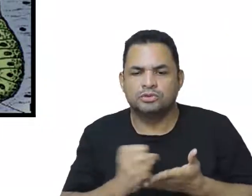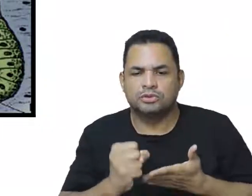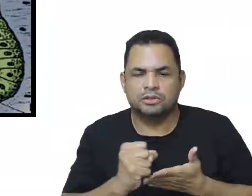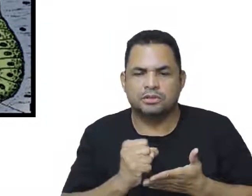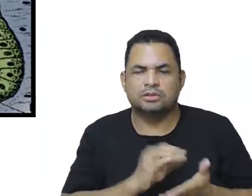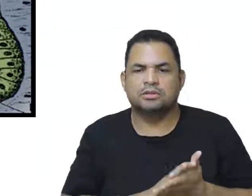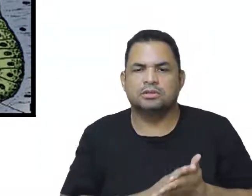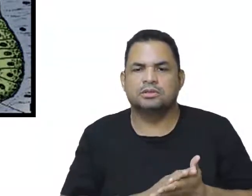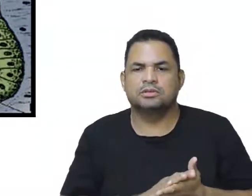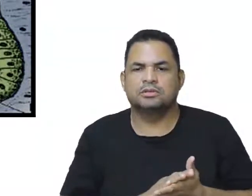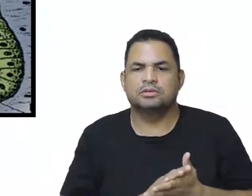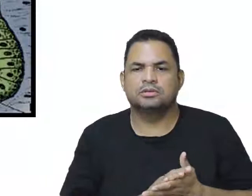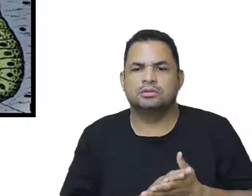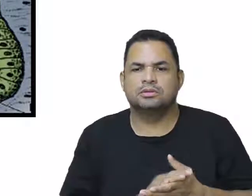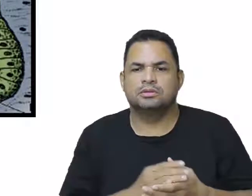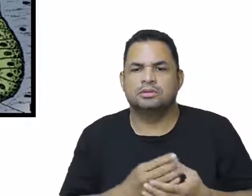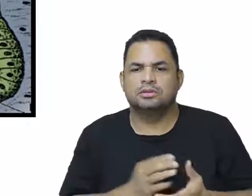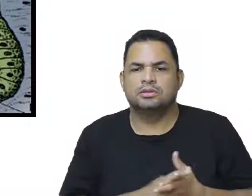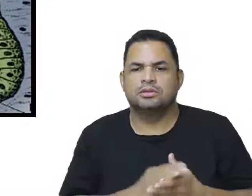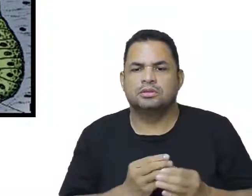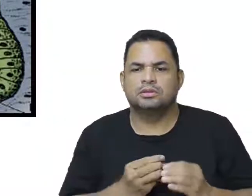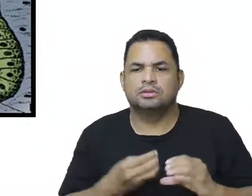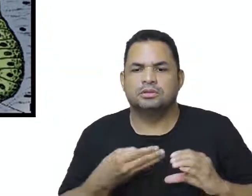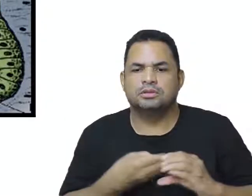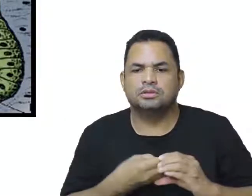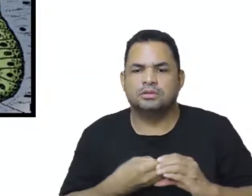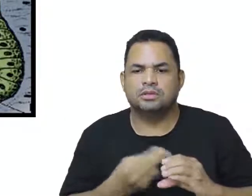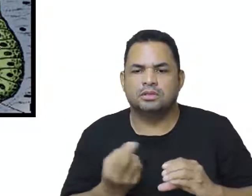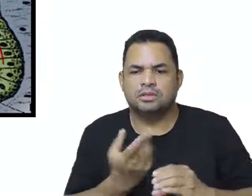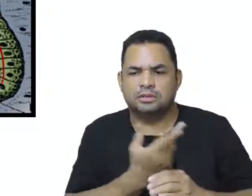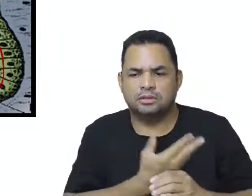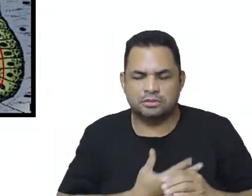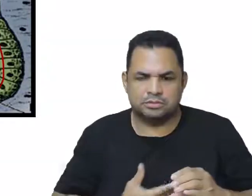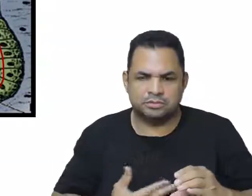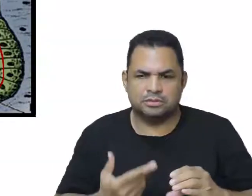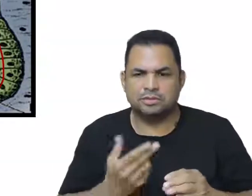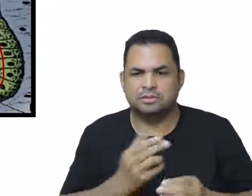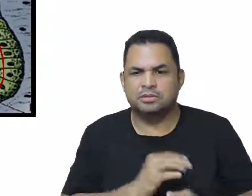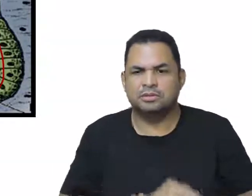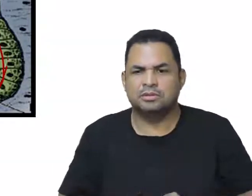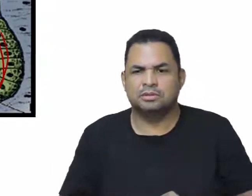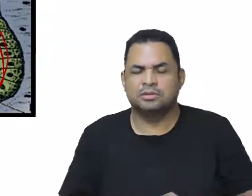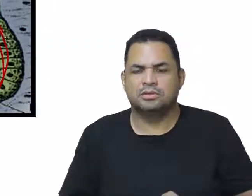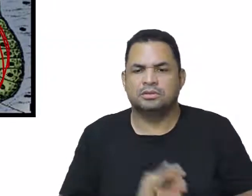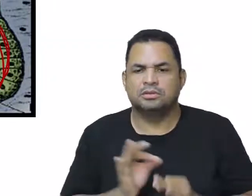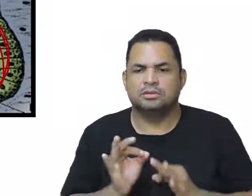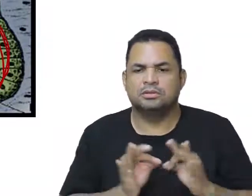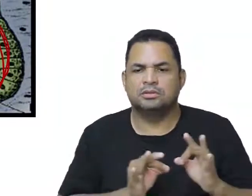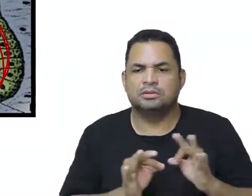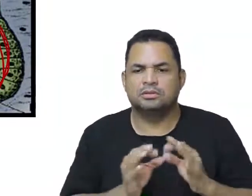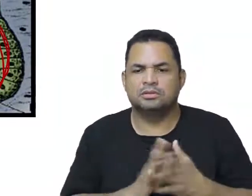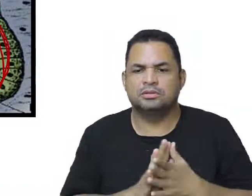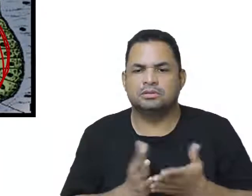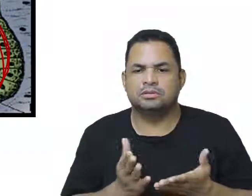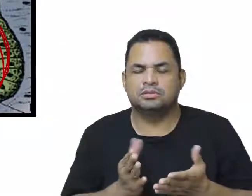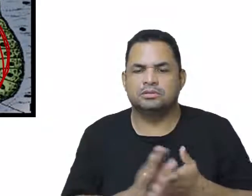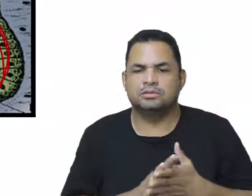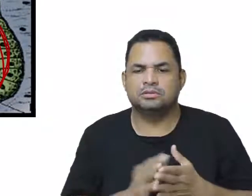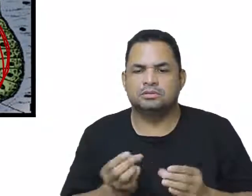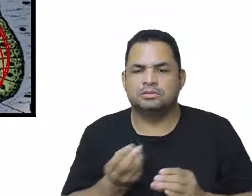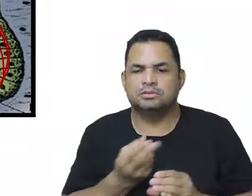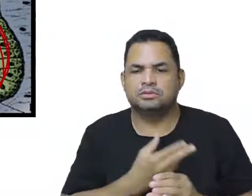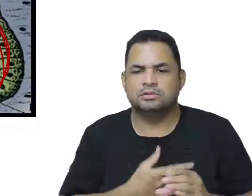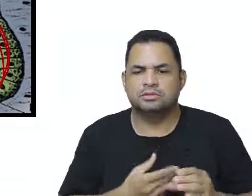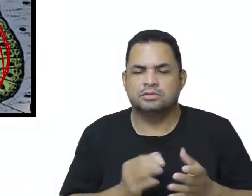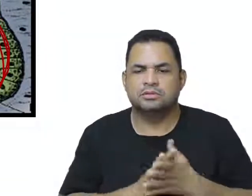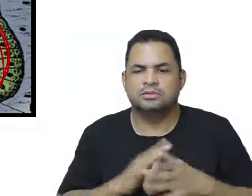secreções. E multicelulares, vocês conseguem perceber aqui que ela é formada por várias células que vão produzir